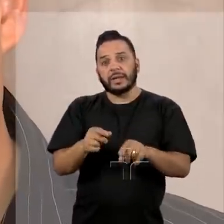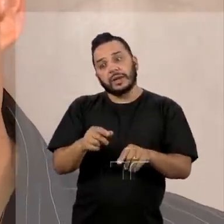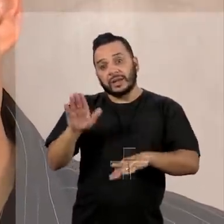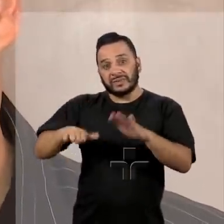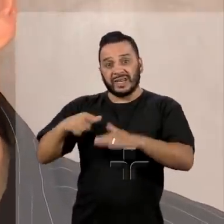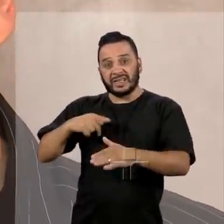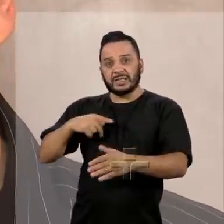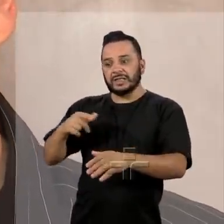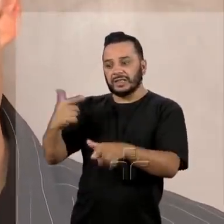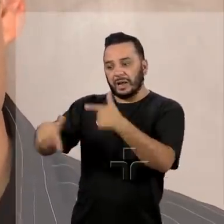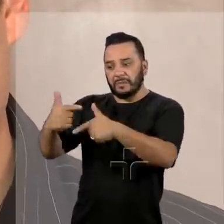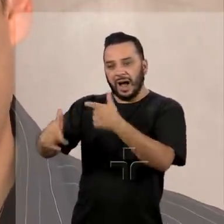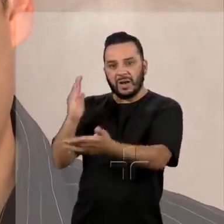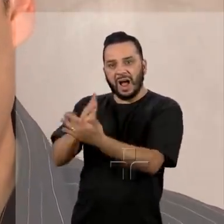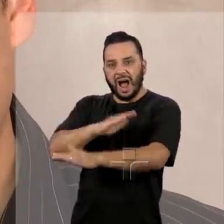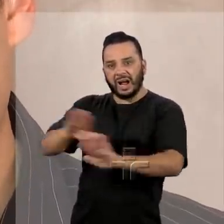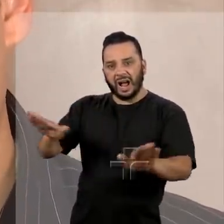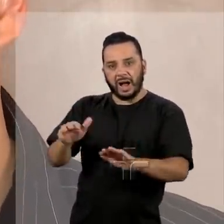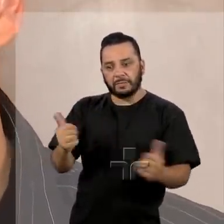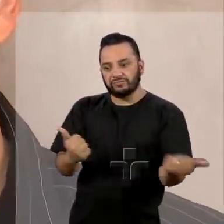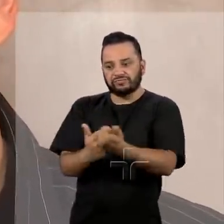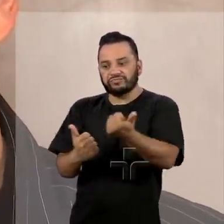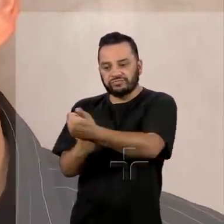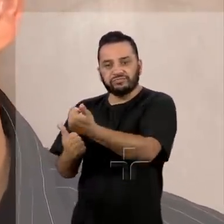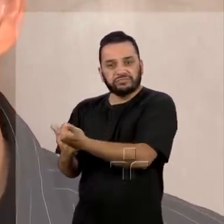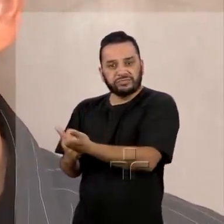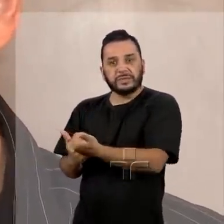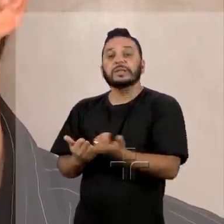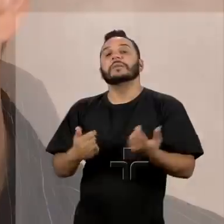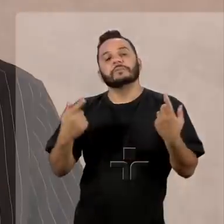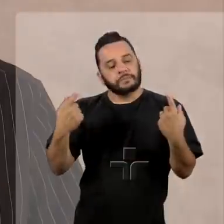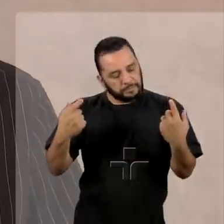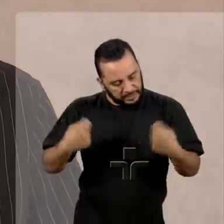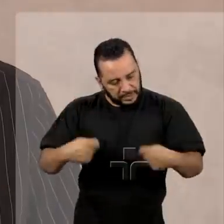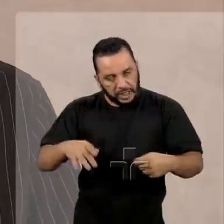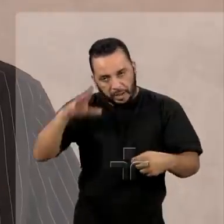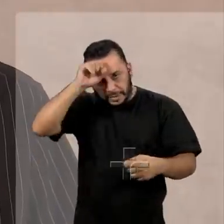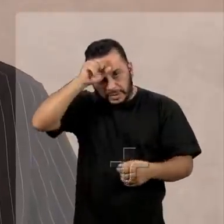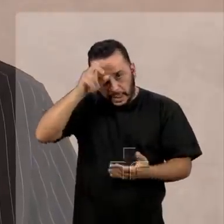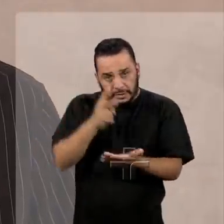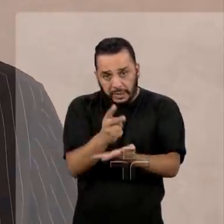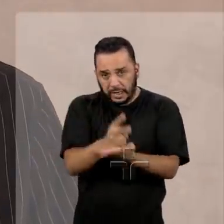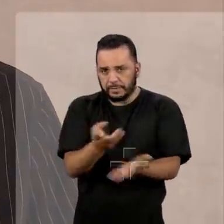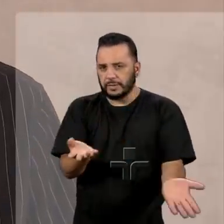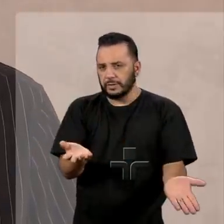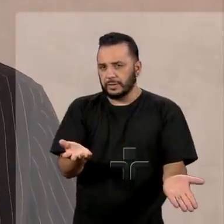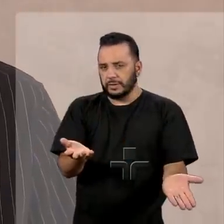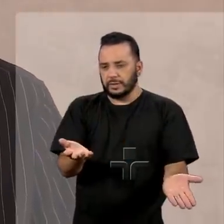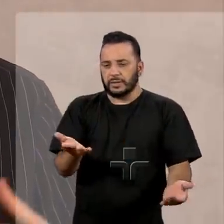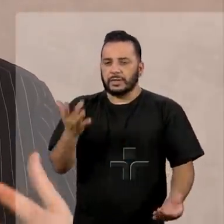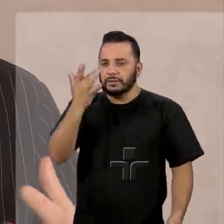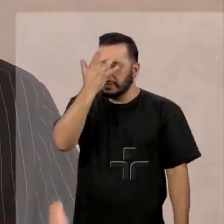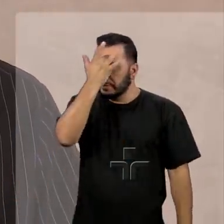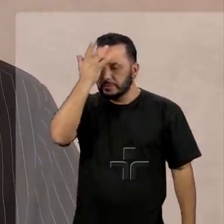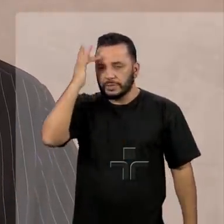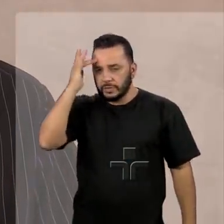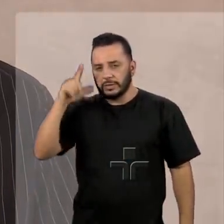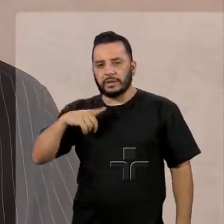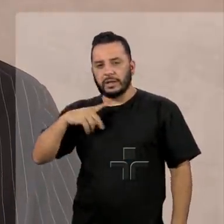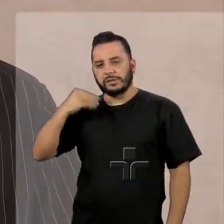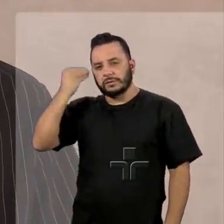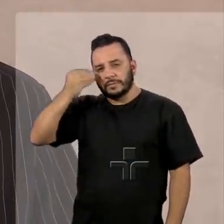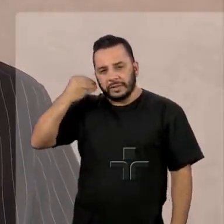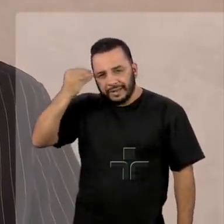Por isso, o aprendizado constante será cada vez mais necessário. São pessoas que trazem para o mercado de trabalho uma experiência